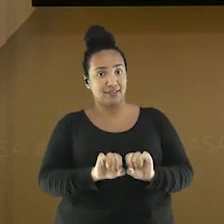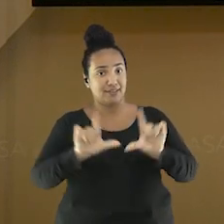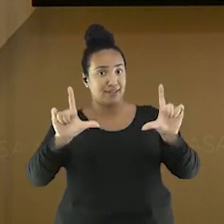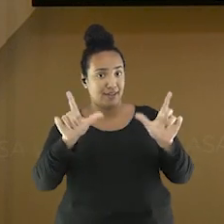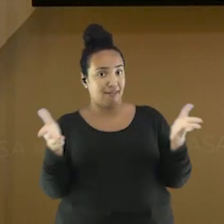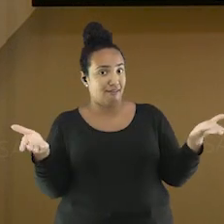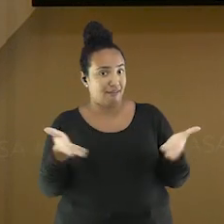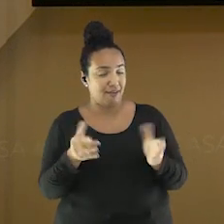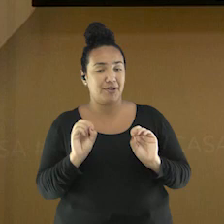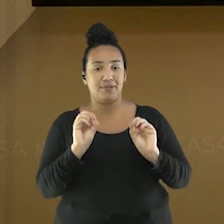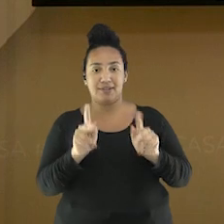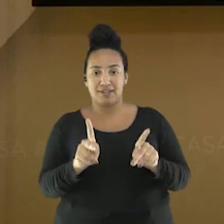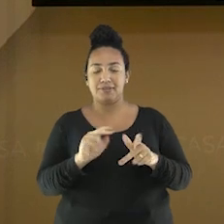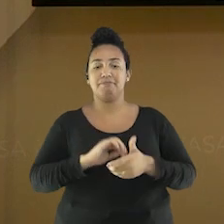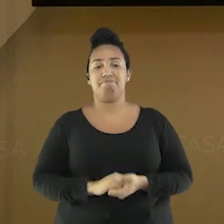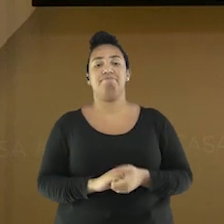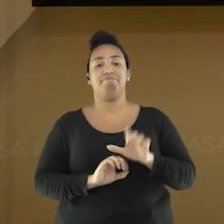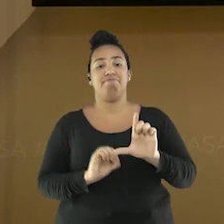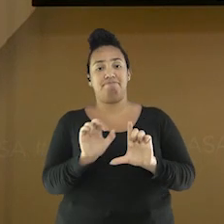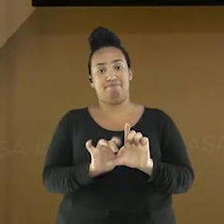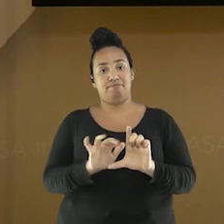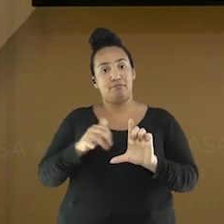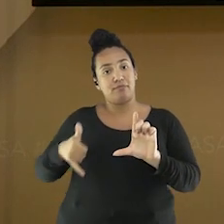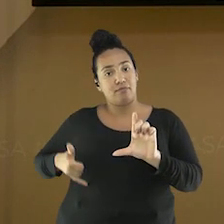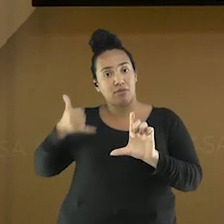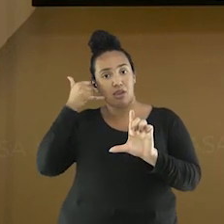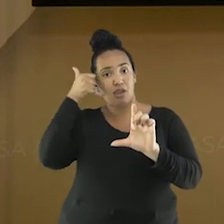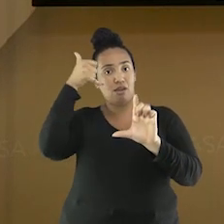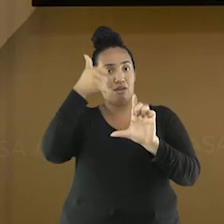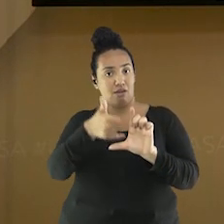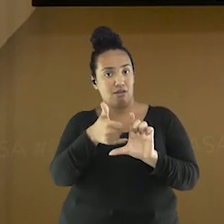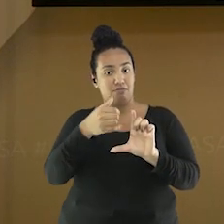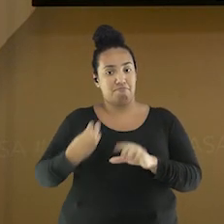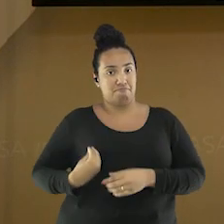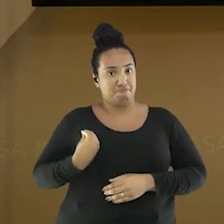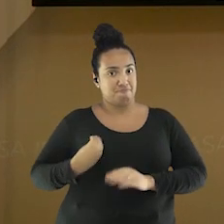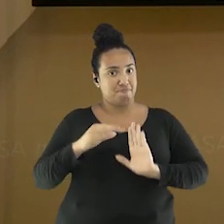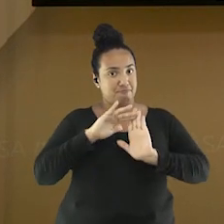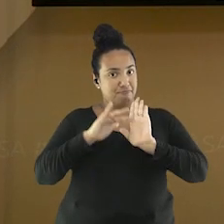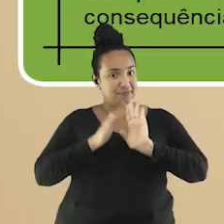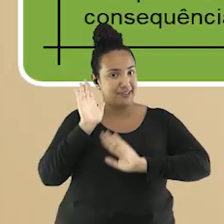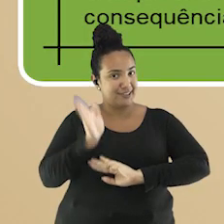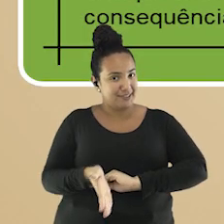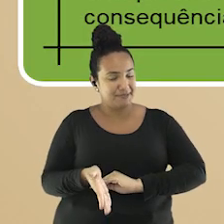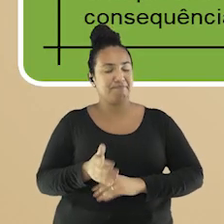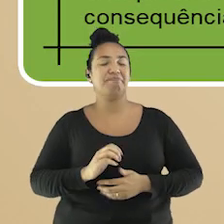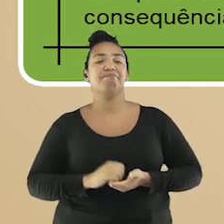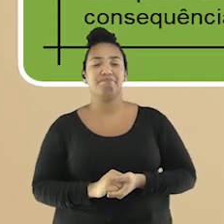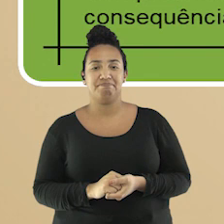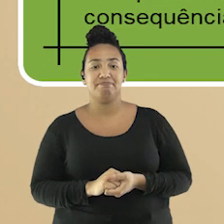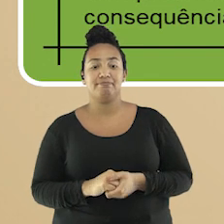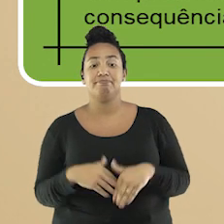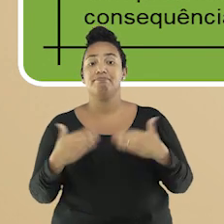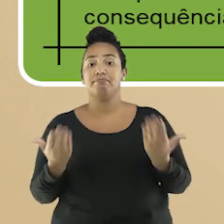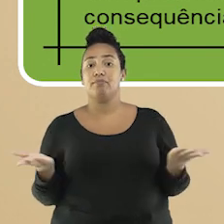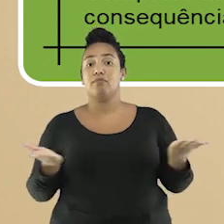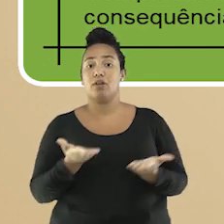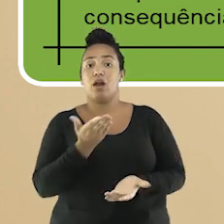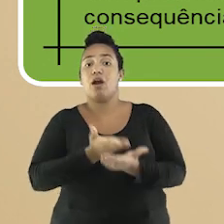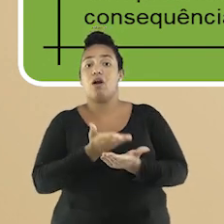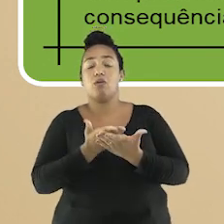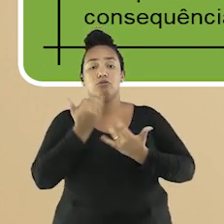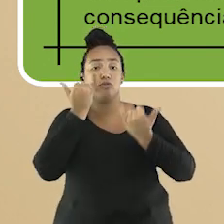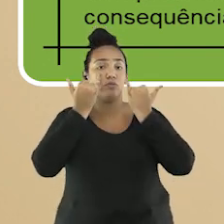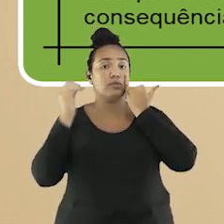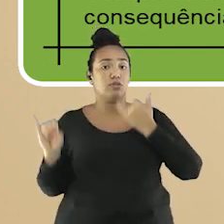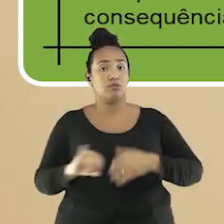tela, tá? Aponte a câmera do seu celular para ele e marque presença com a gente, beleza? Sobre a aula, aqui seguem as